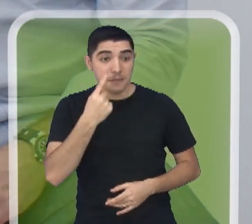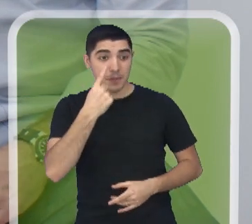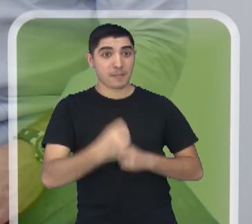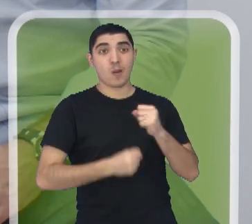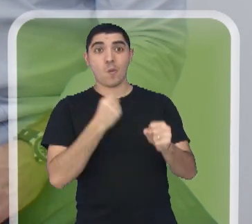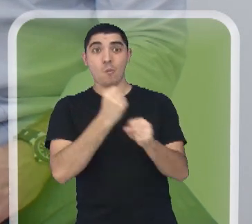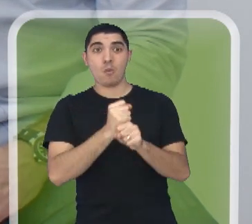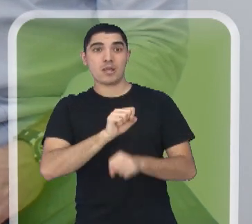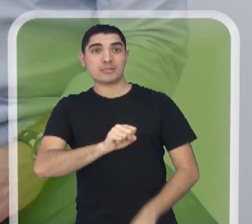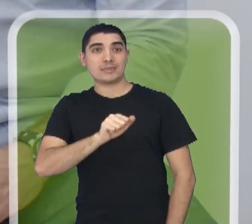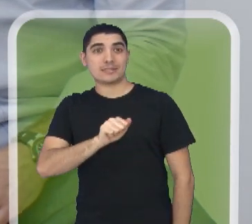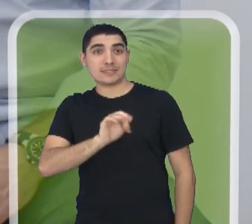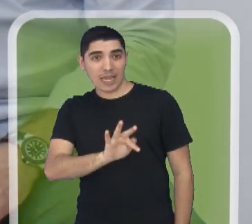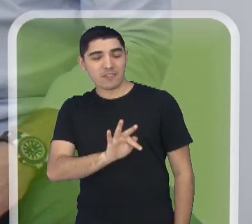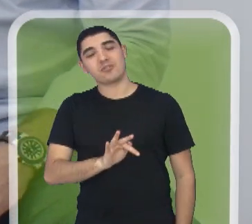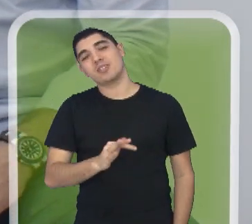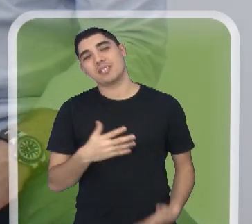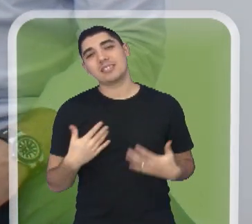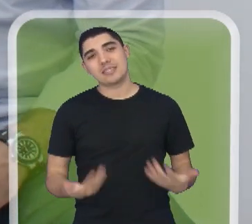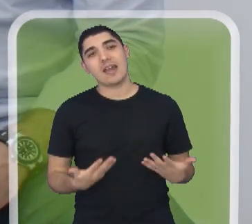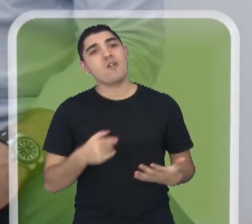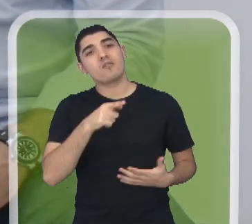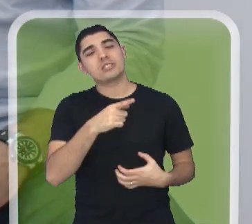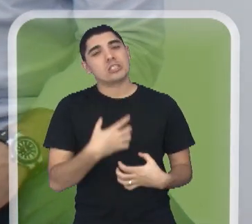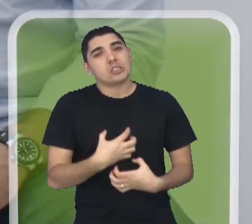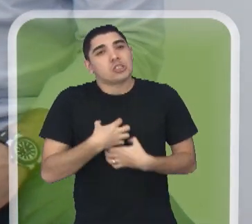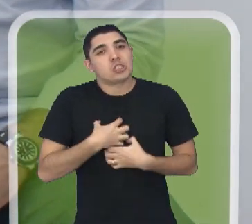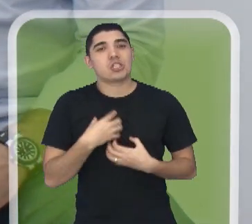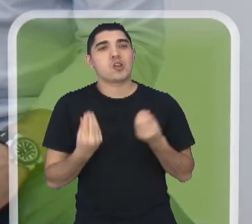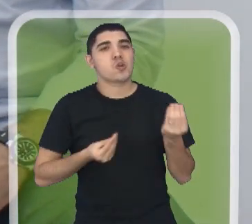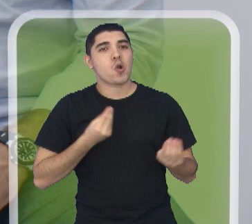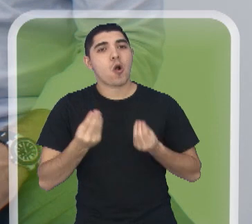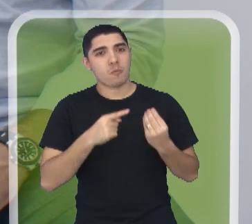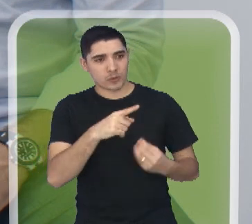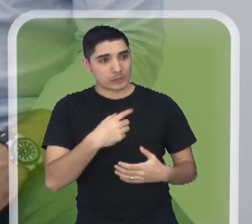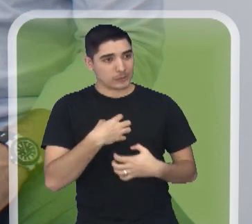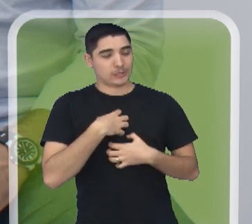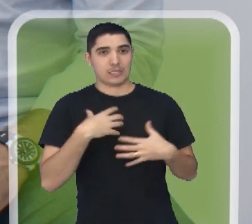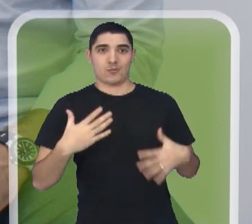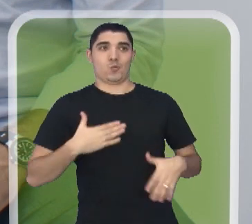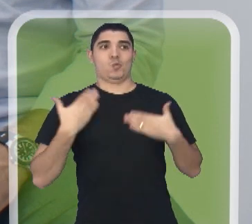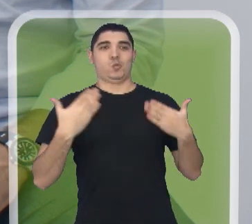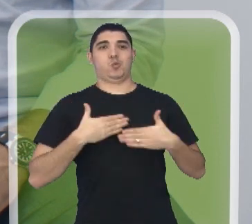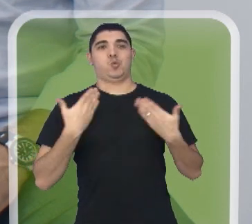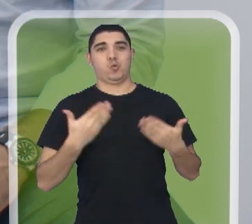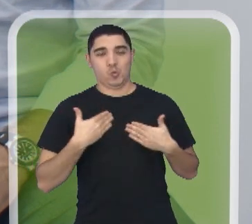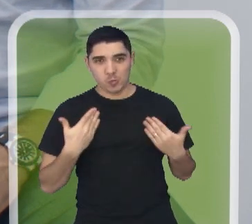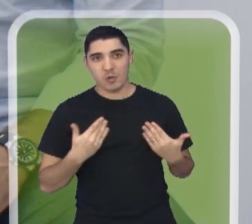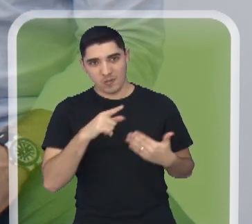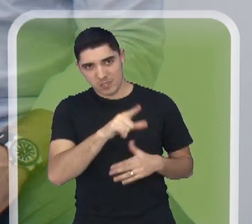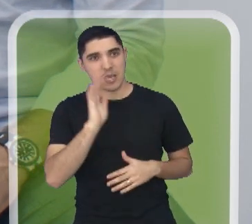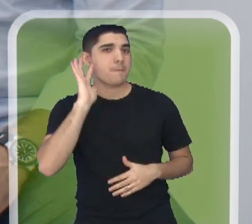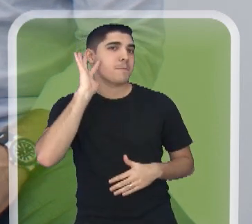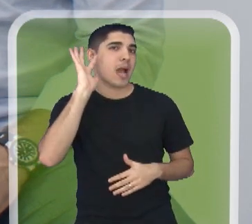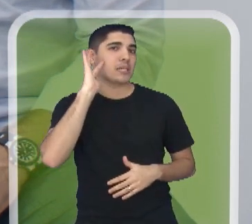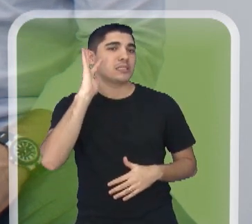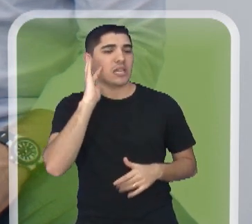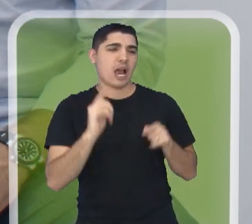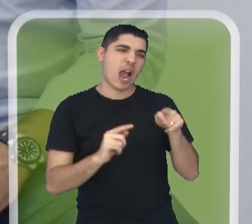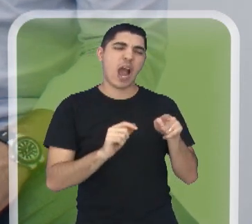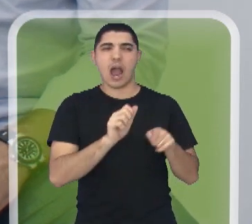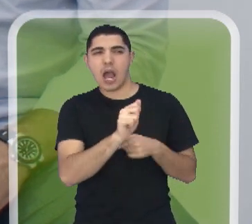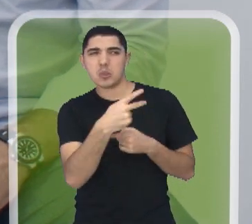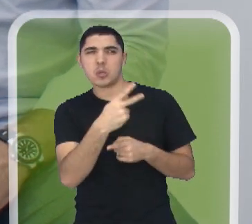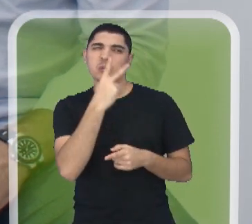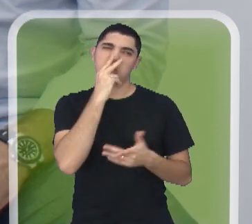vez. Como é que é o sentimento para vocês, né? Foi realmente uma surpresa para vocês? Vocês estavam pensando isso talvez um projeto mais a longo prazo, para